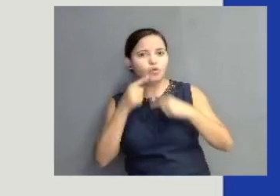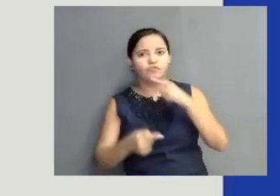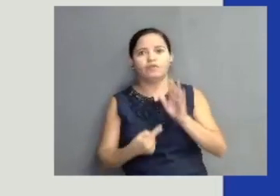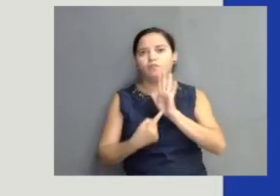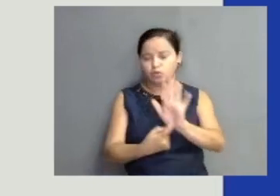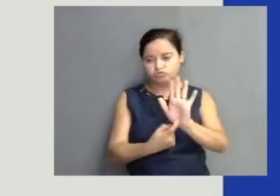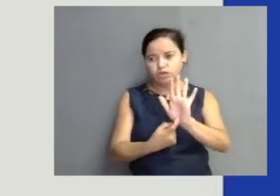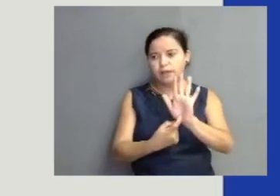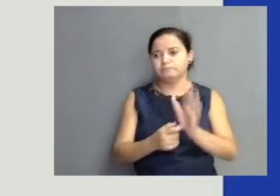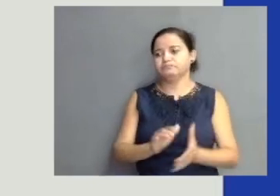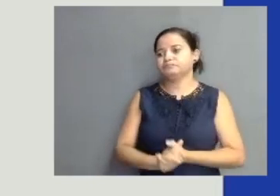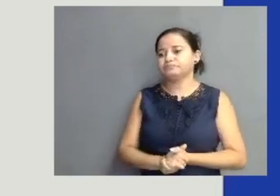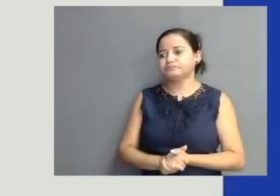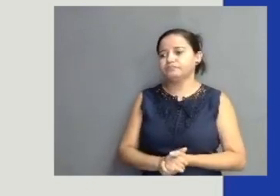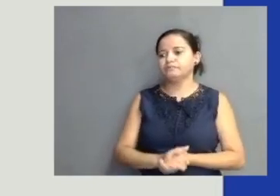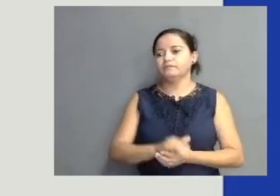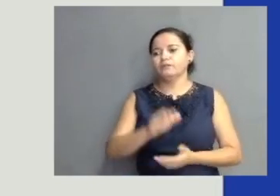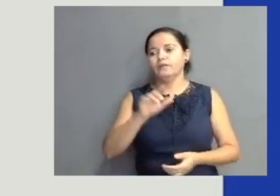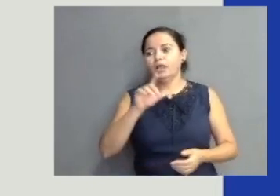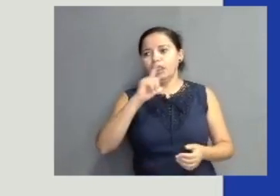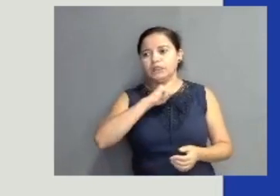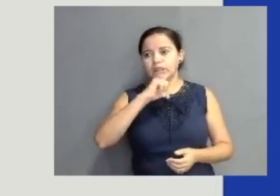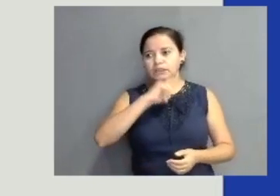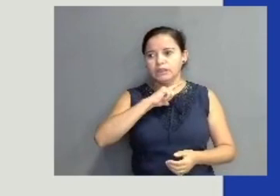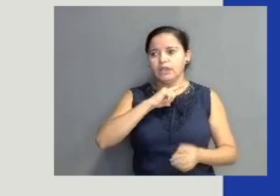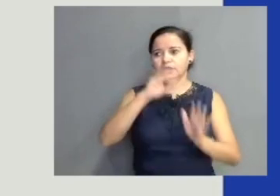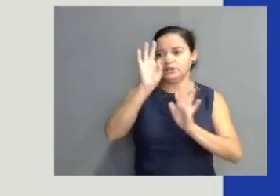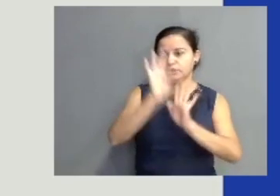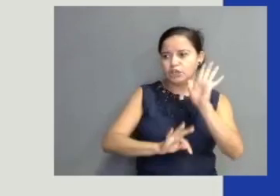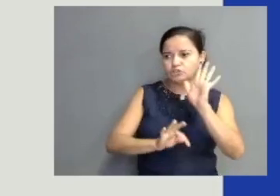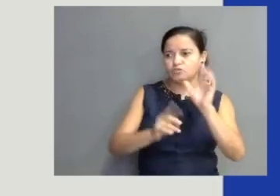vocês. Ébrio, aí na primeira estrofe.